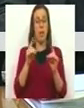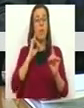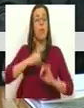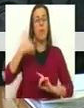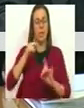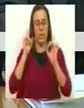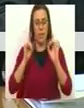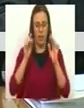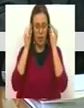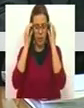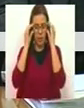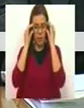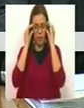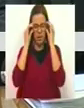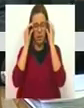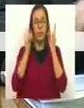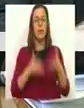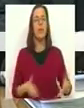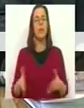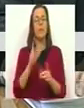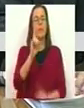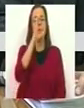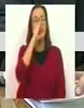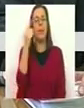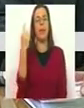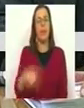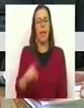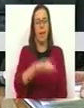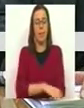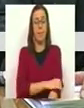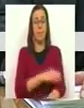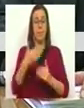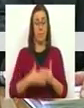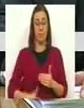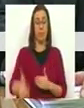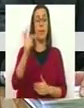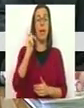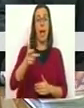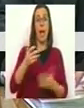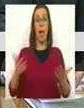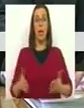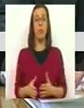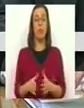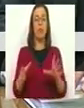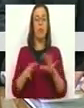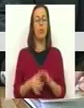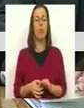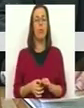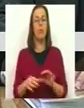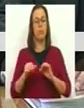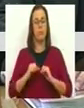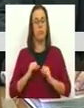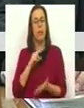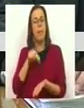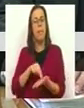no essencial é esta. Que estratégia tem o Governo para estes próximos anos relativamente à